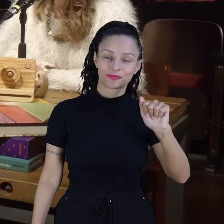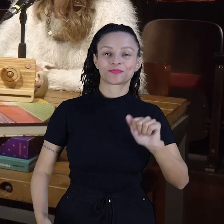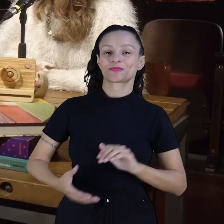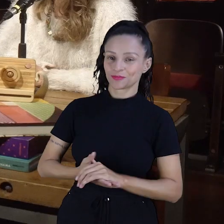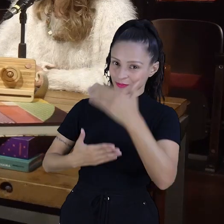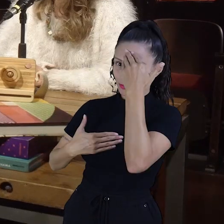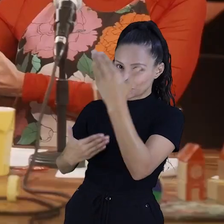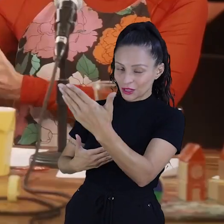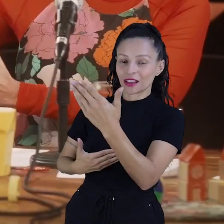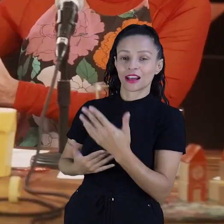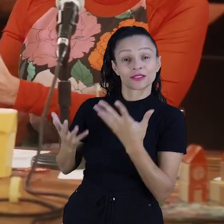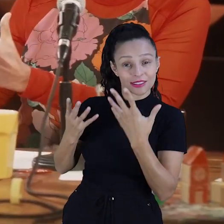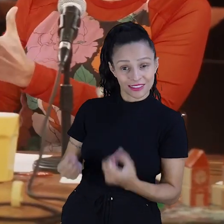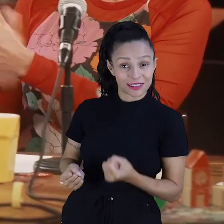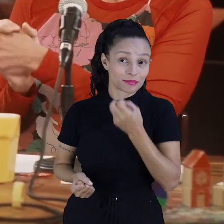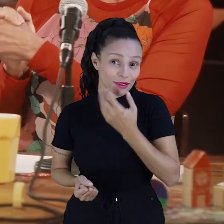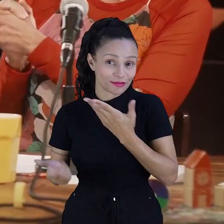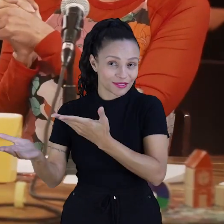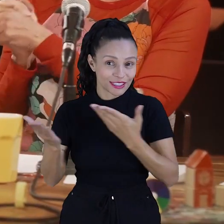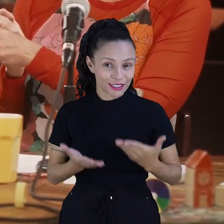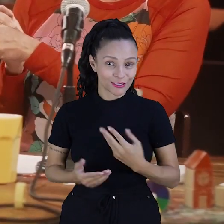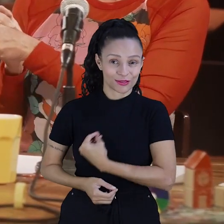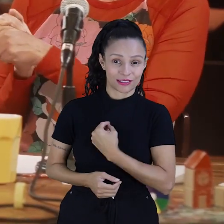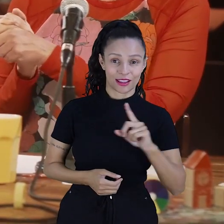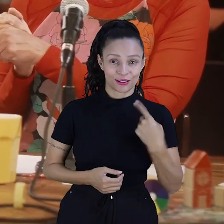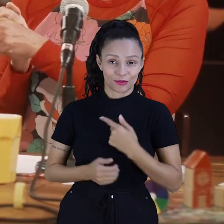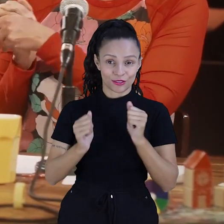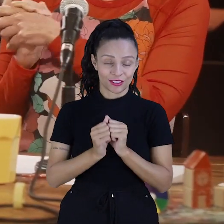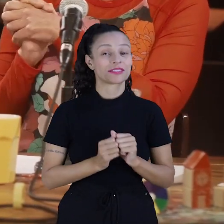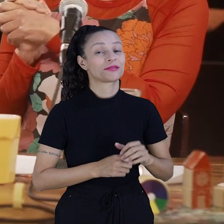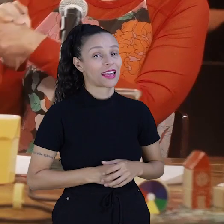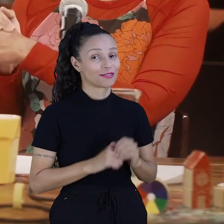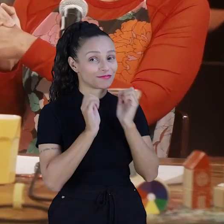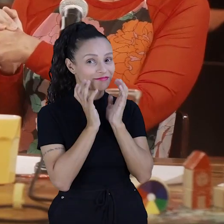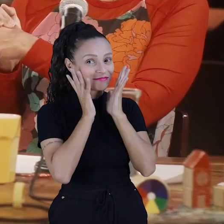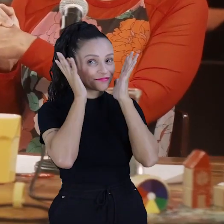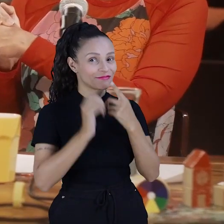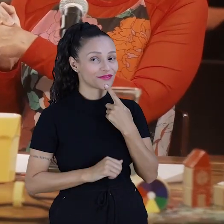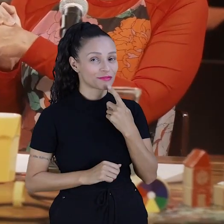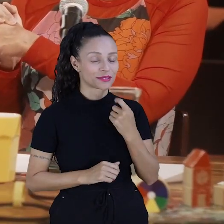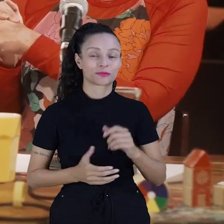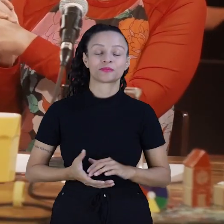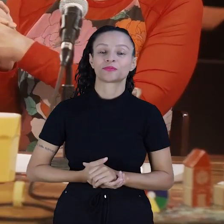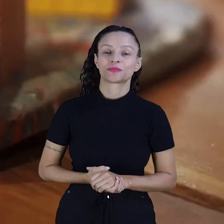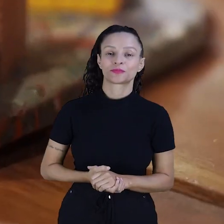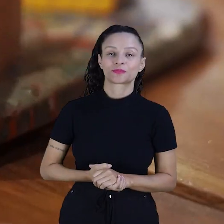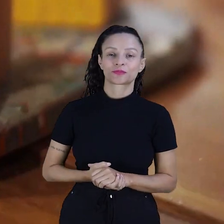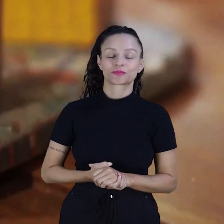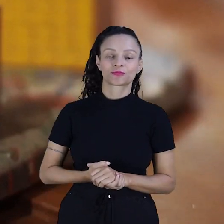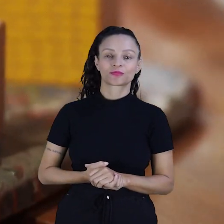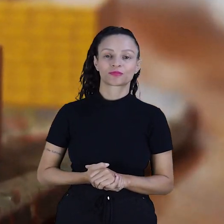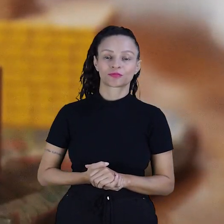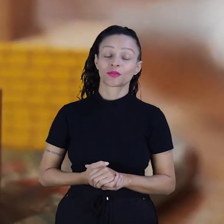Guga Cidral. Obrigada, Guga, por aceitar, por estar aqui com a gente. Já tô vermelho aqui.